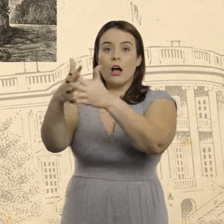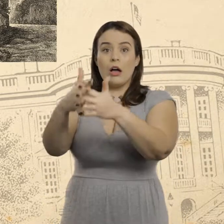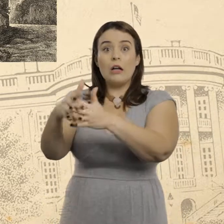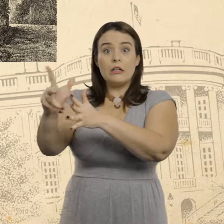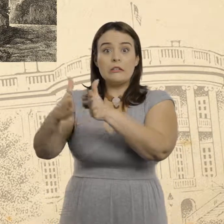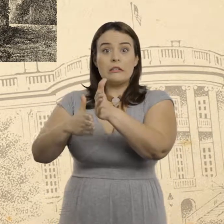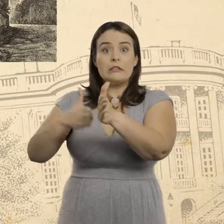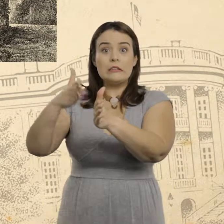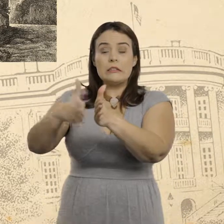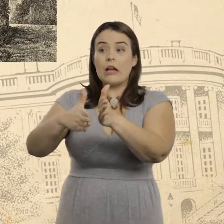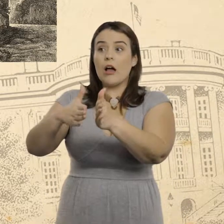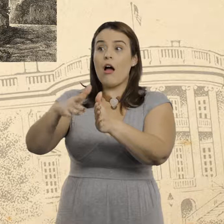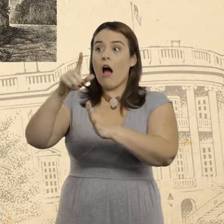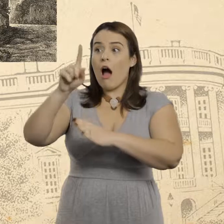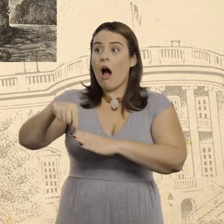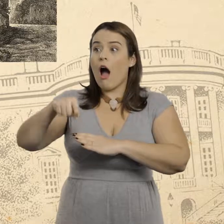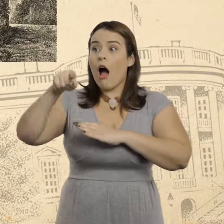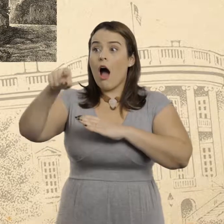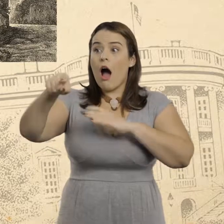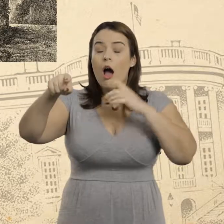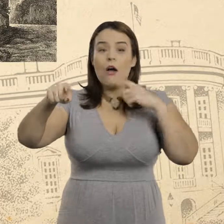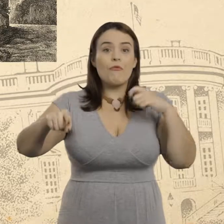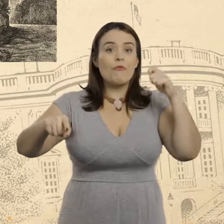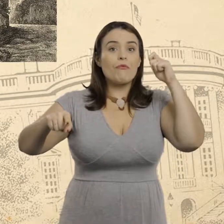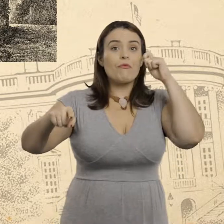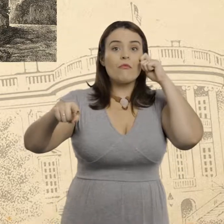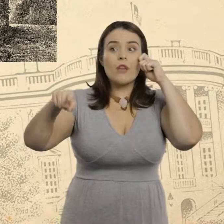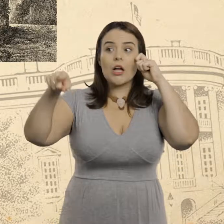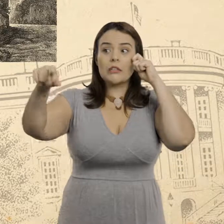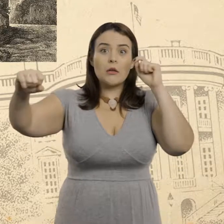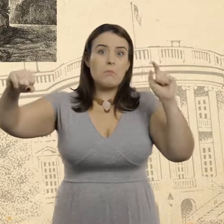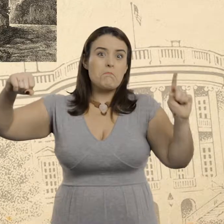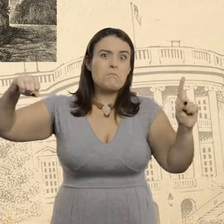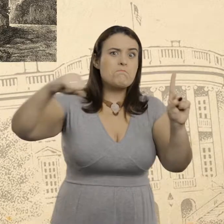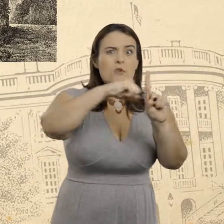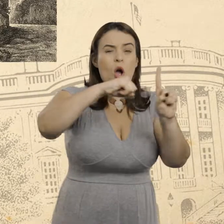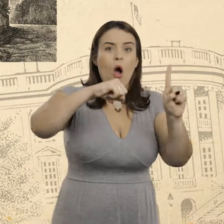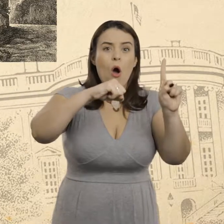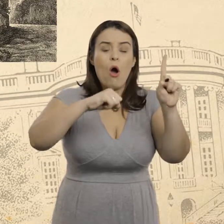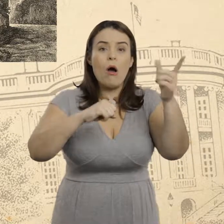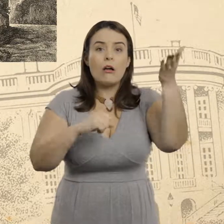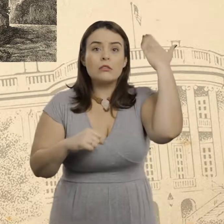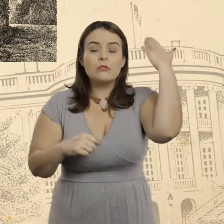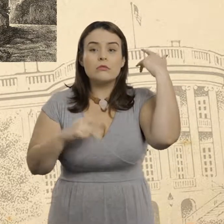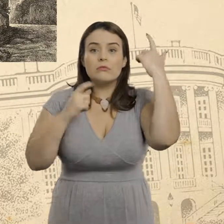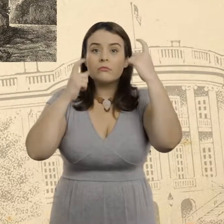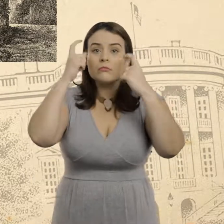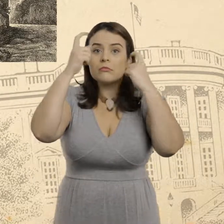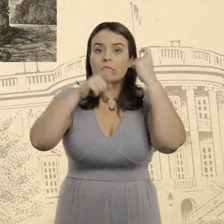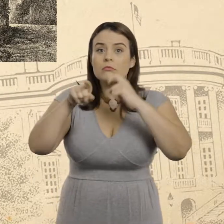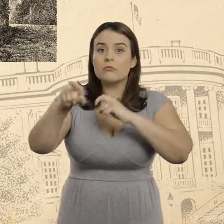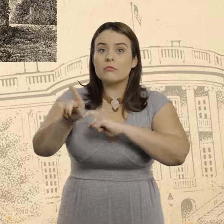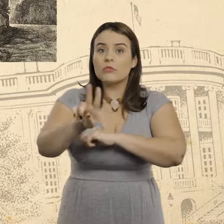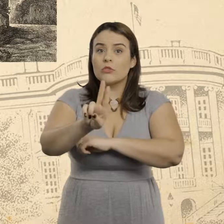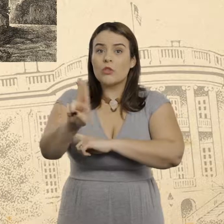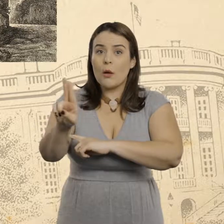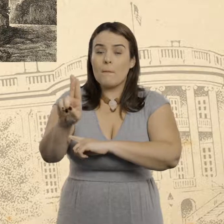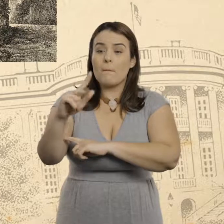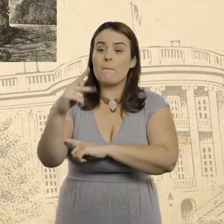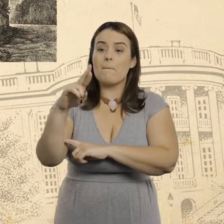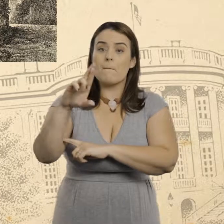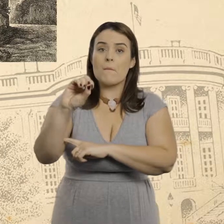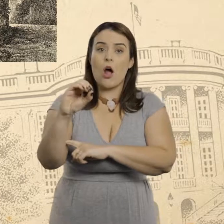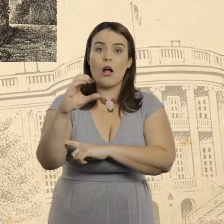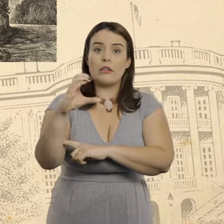trem. Era o homem que deu um soco no detetive Fix no comício em São Francisco. Ela ficou preocupada porque esse americano,